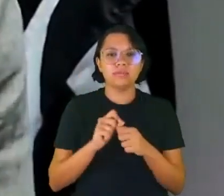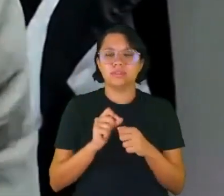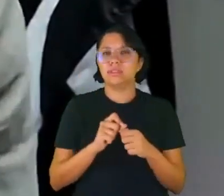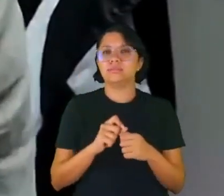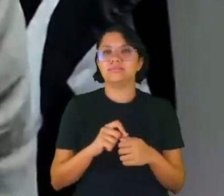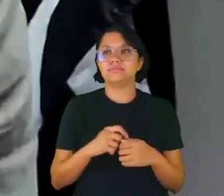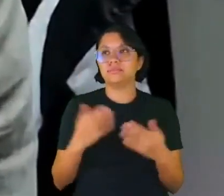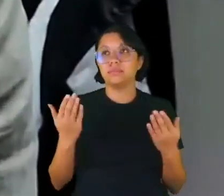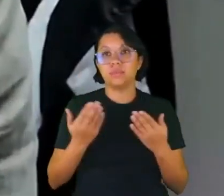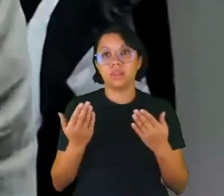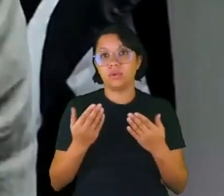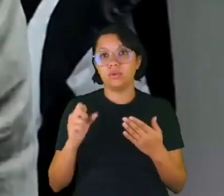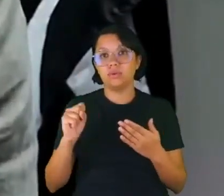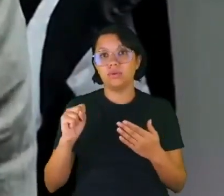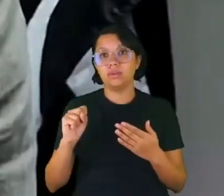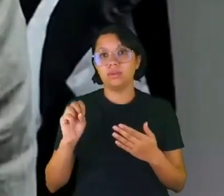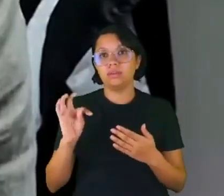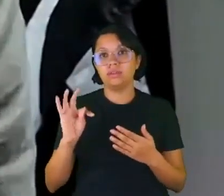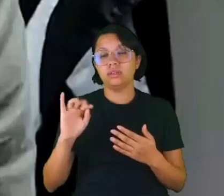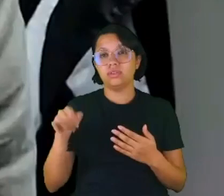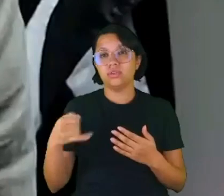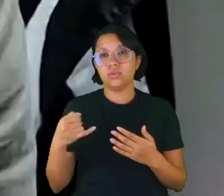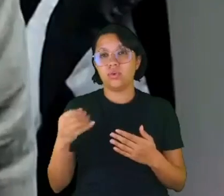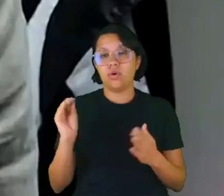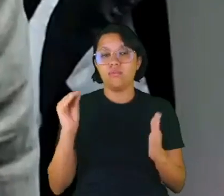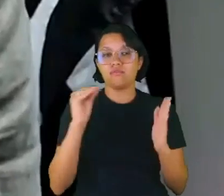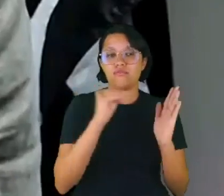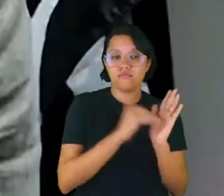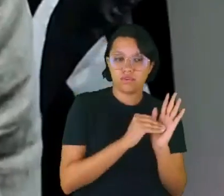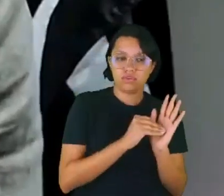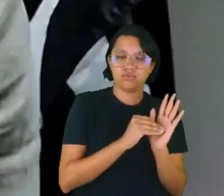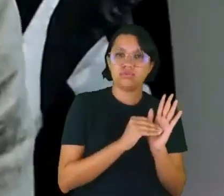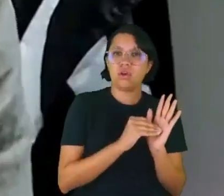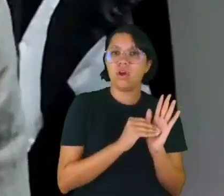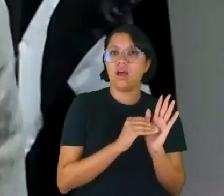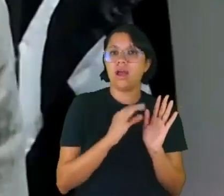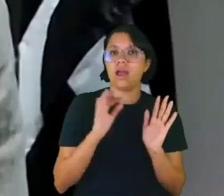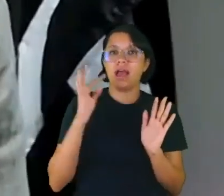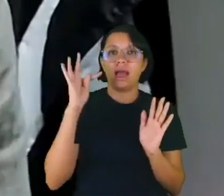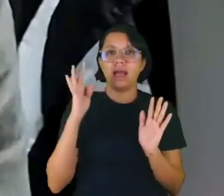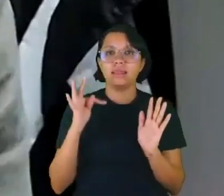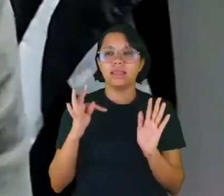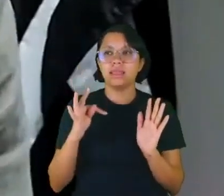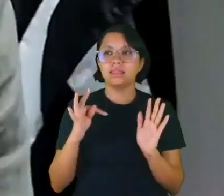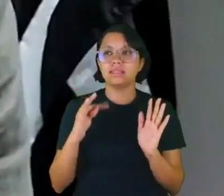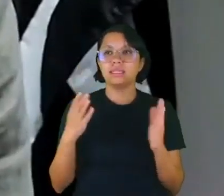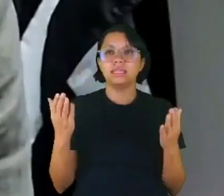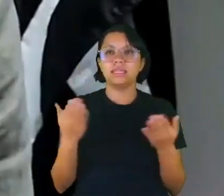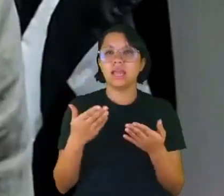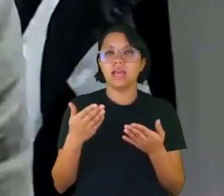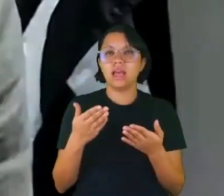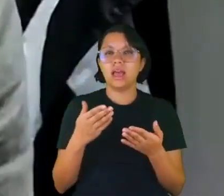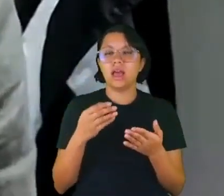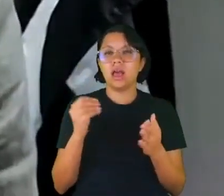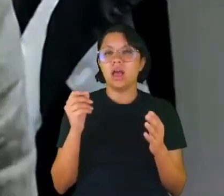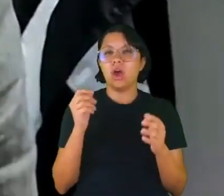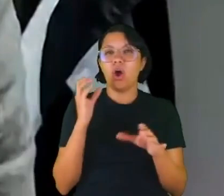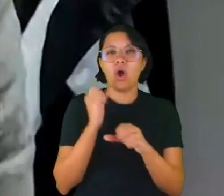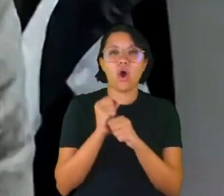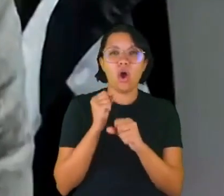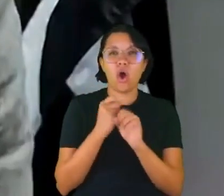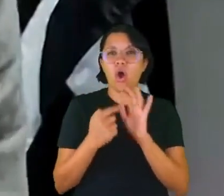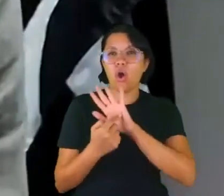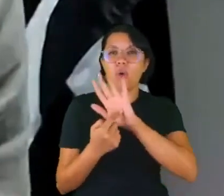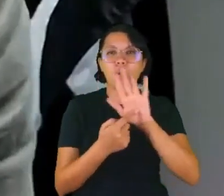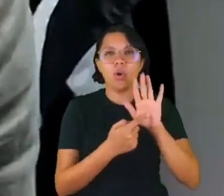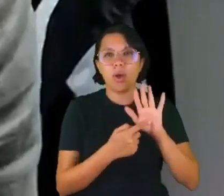pode... Agora o STJ fixou a tese de que nessas prestações de contas, a ação de prestação de contas, tem que demonstrar alguma